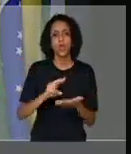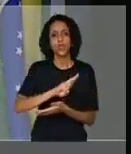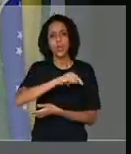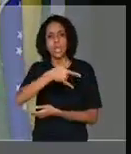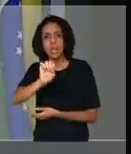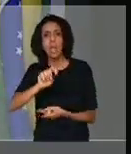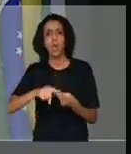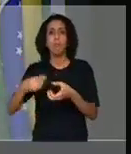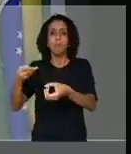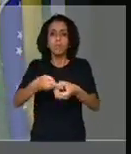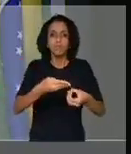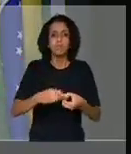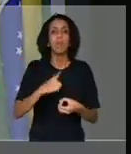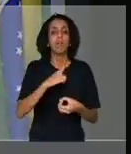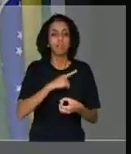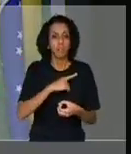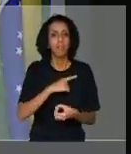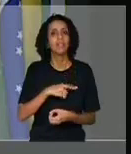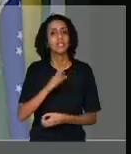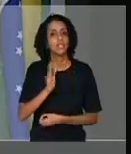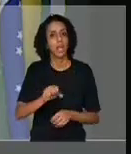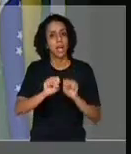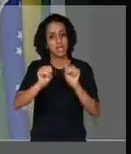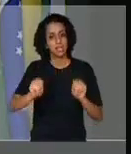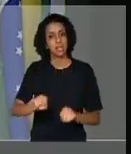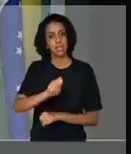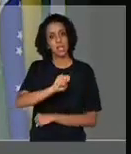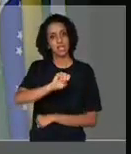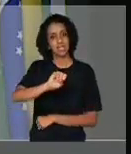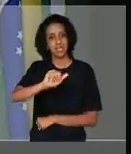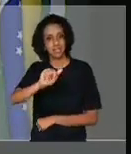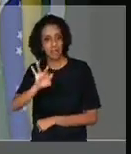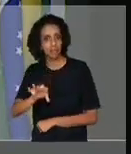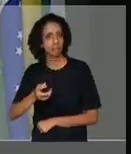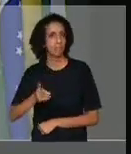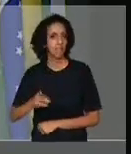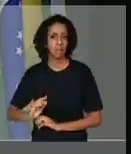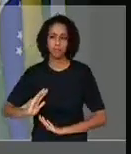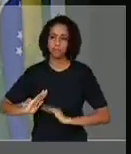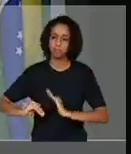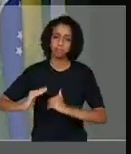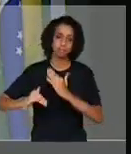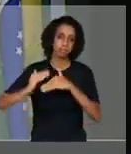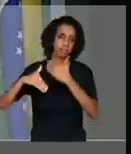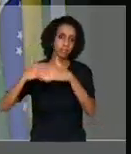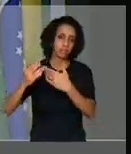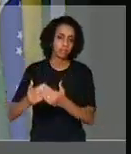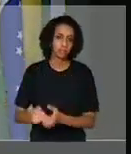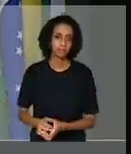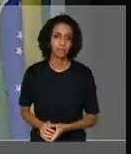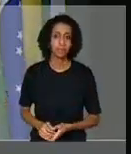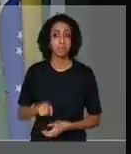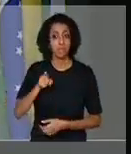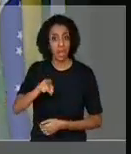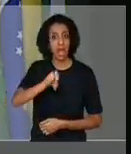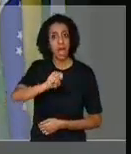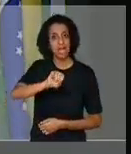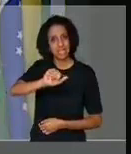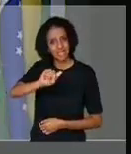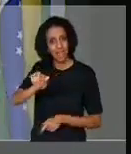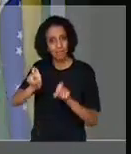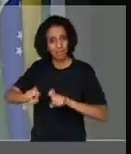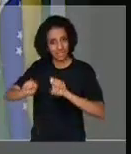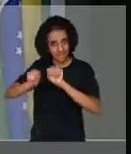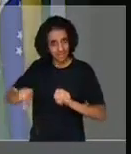estados e municípios, e vive em constante transformação, em constante aperfeiçoamento. É o CIAF que se encontra o orçamento,